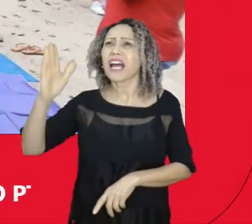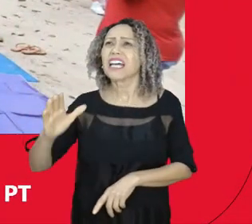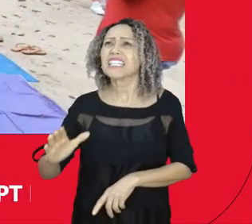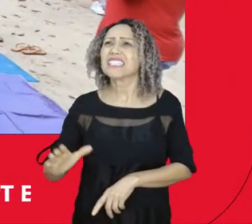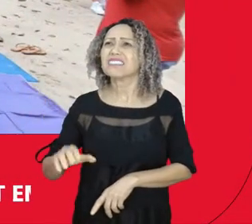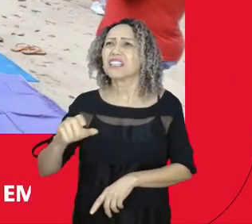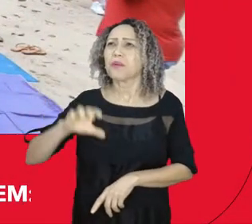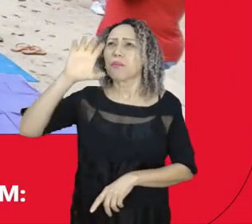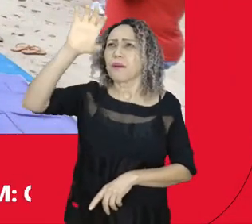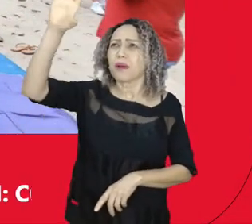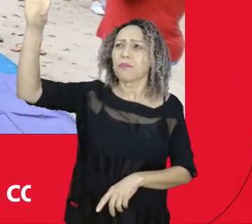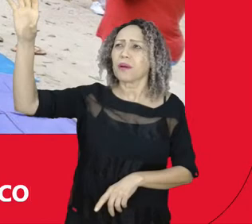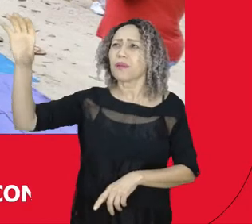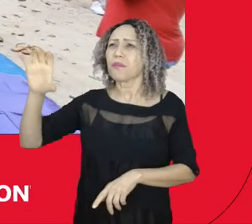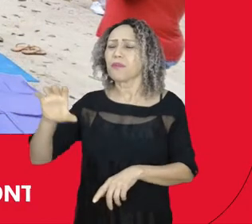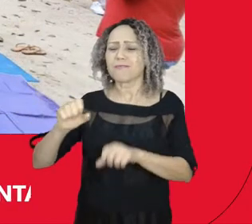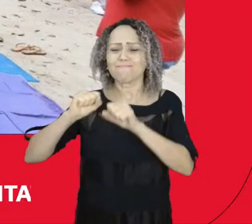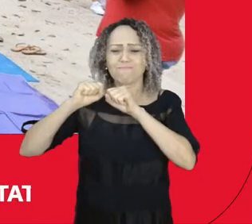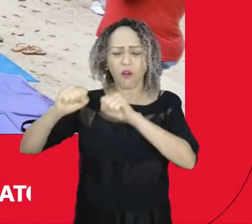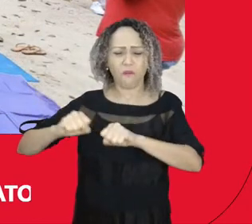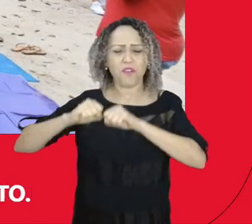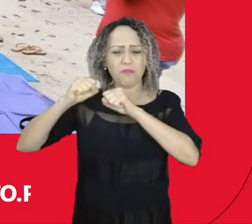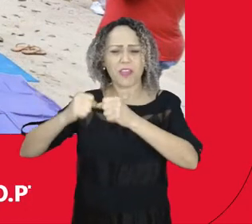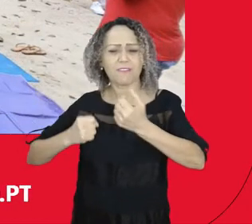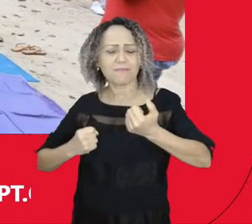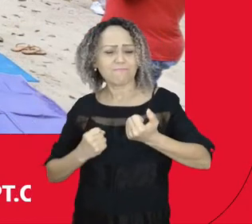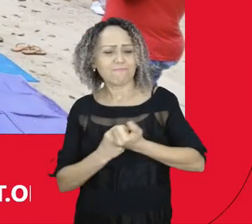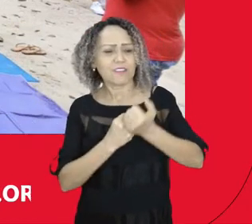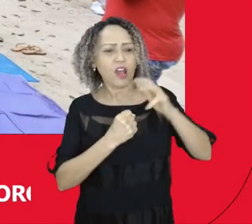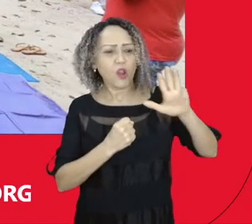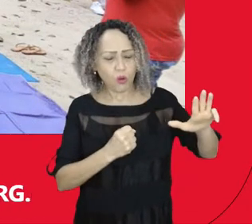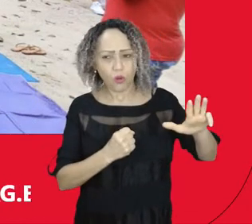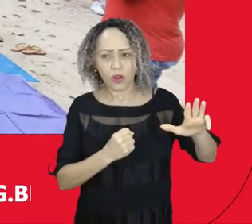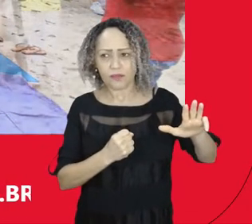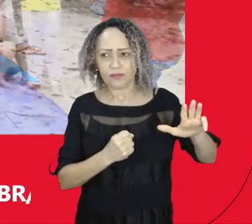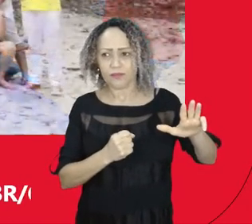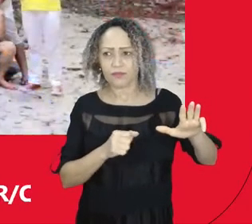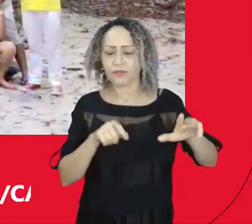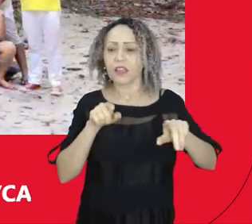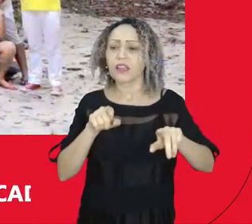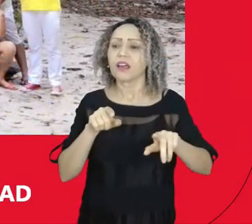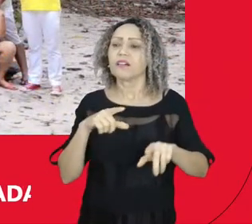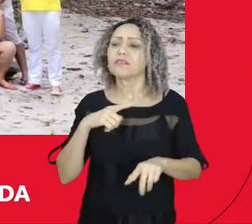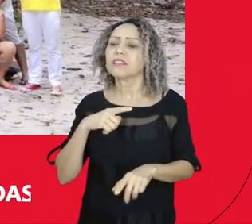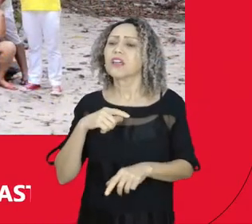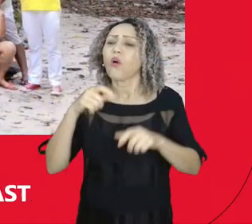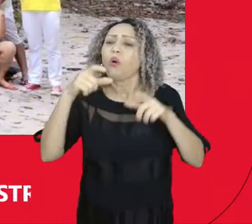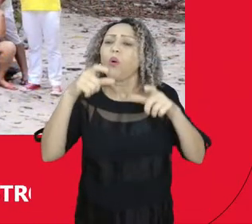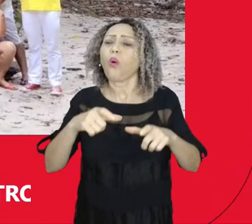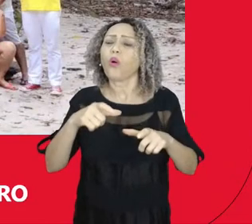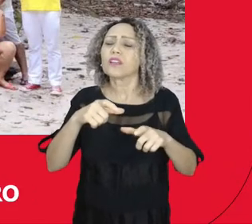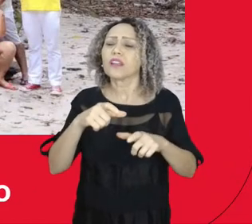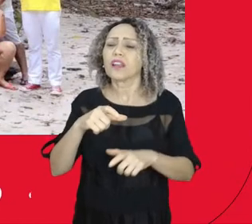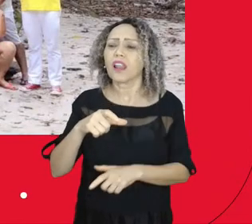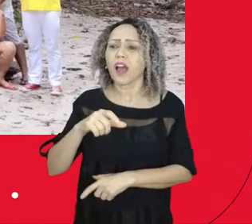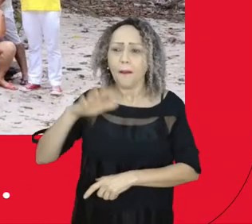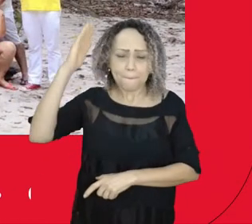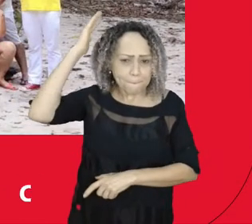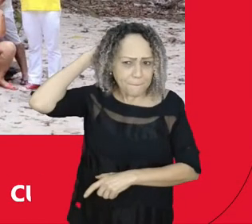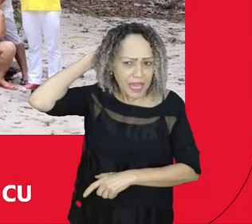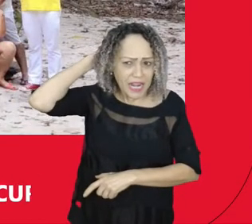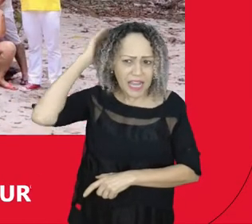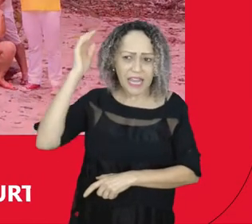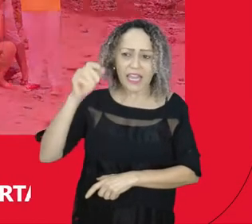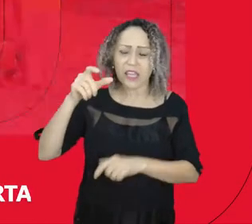tem umas imagens aí para mostrar. Isso é lá em Ananindeua, região metropolitana de Belém, no Pará.